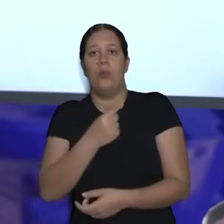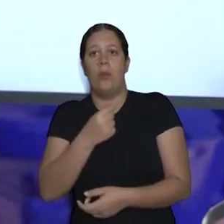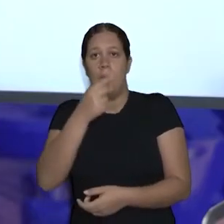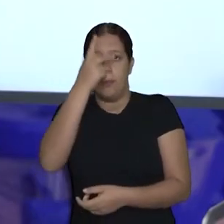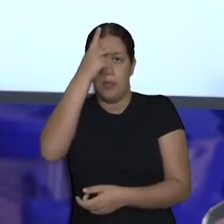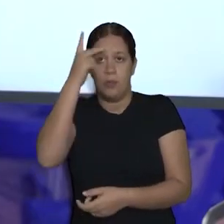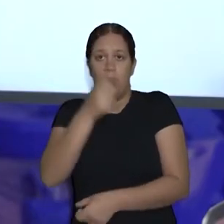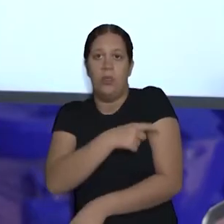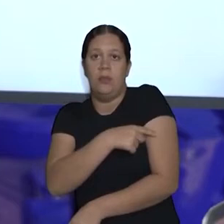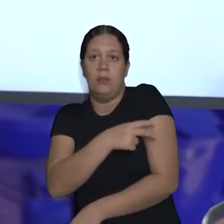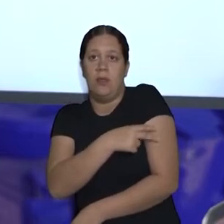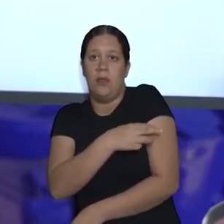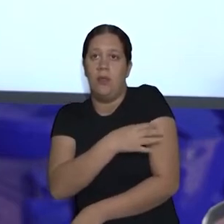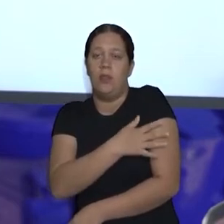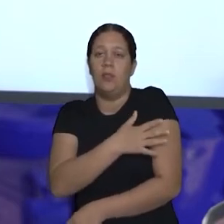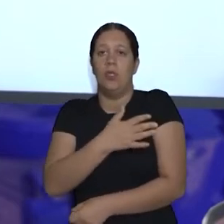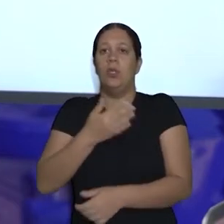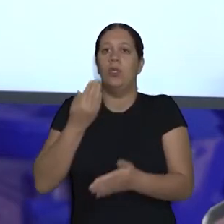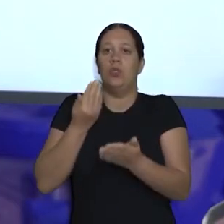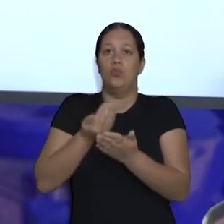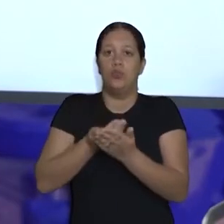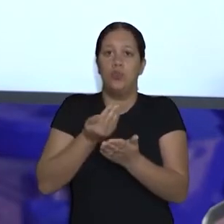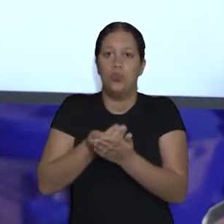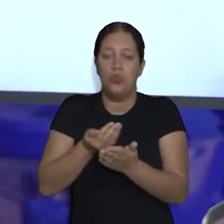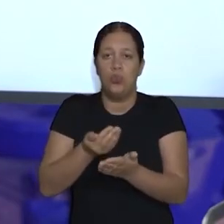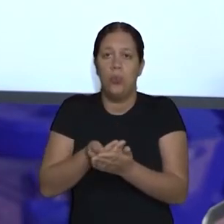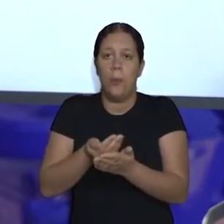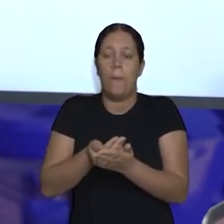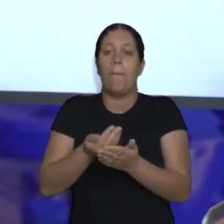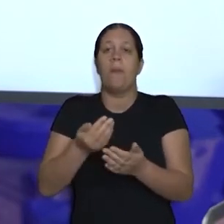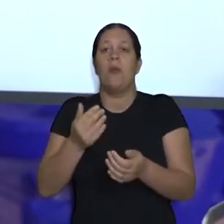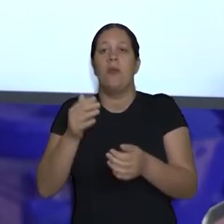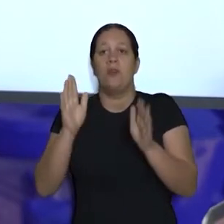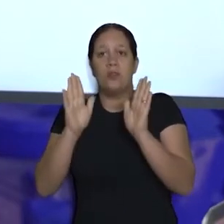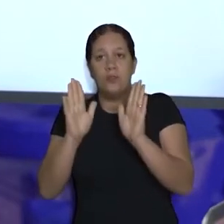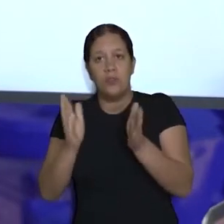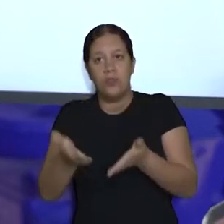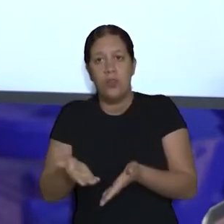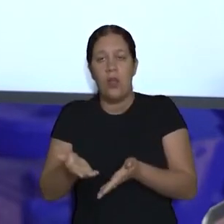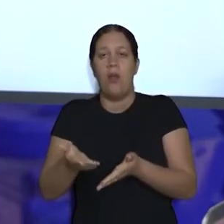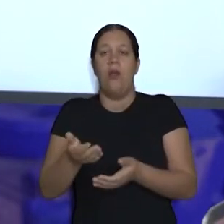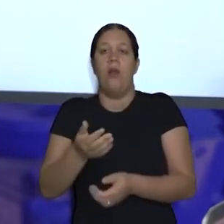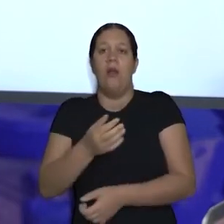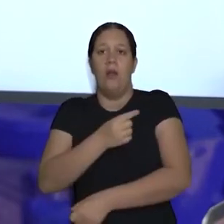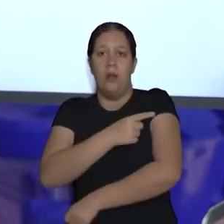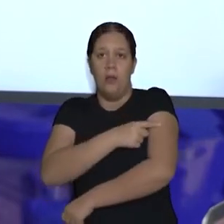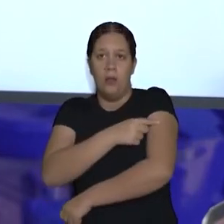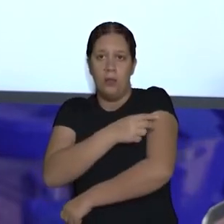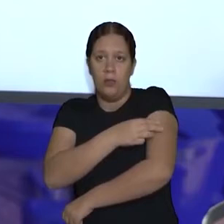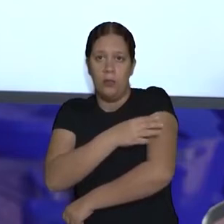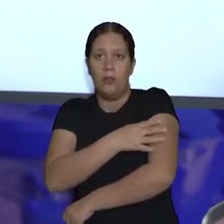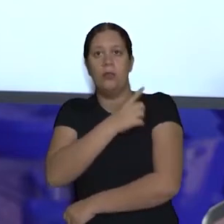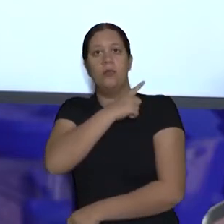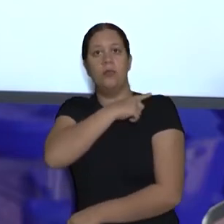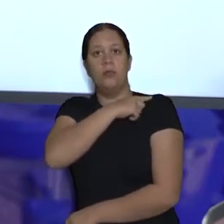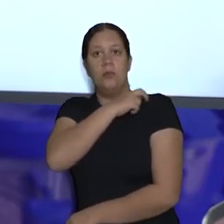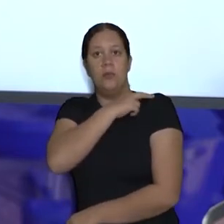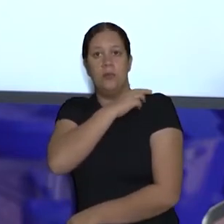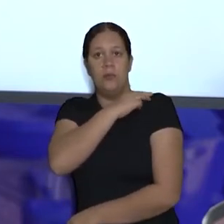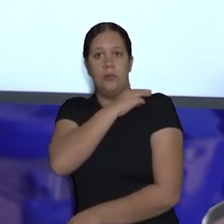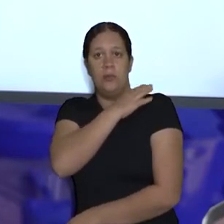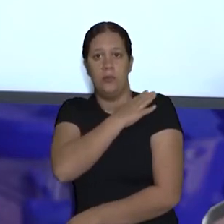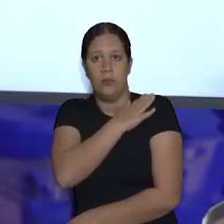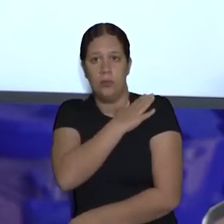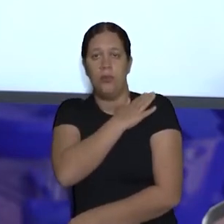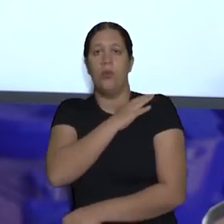quanto ela está na escola, ou seja, se ela já concluiu o ensino fundamental, se ela já concluiu o ensino médio, ou se ela